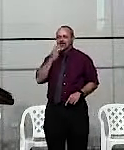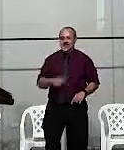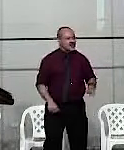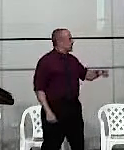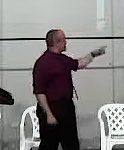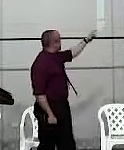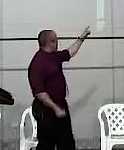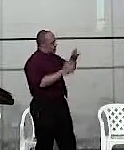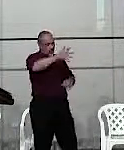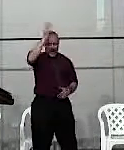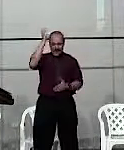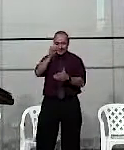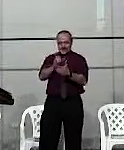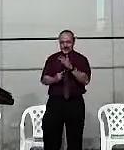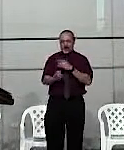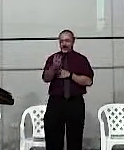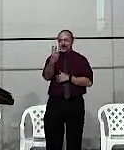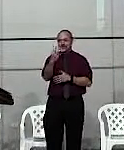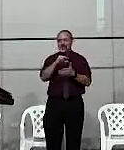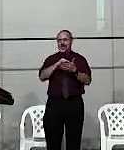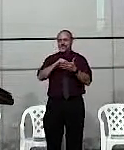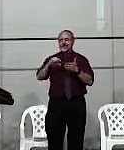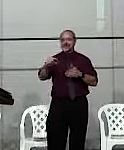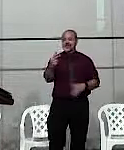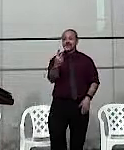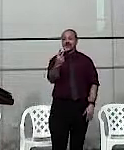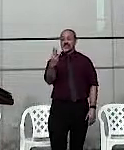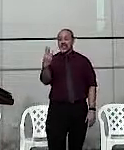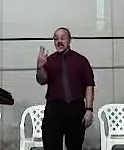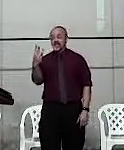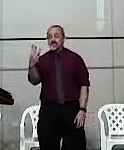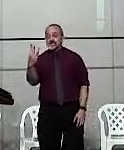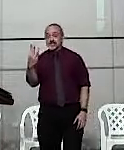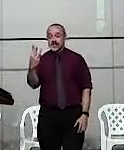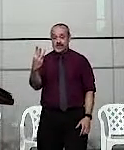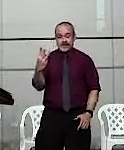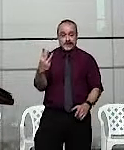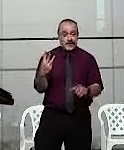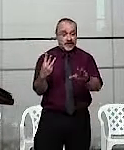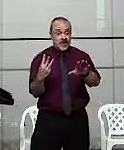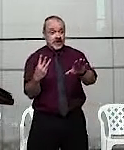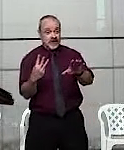Deus está dizendo isso. Romanos, capítulo 6, versículo 23.